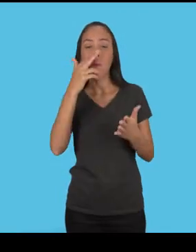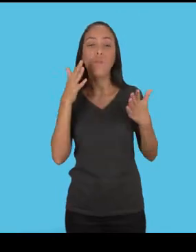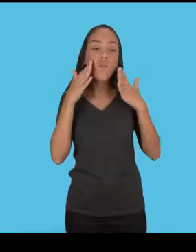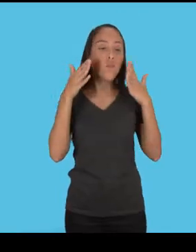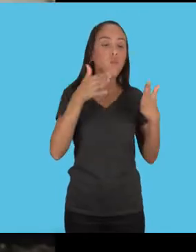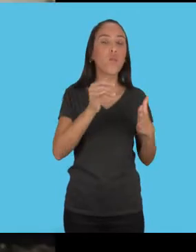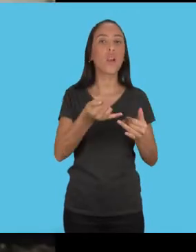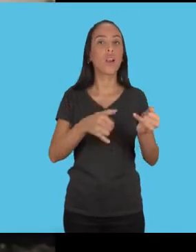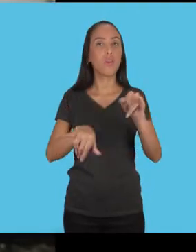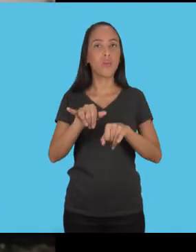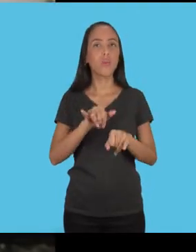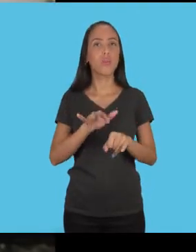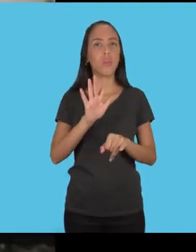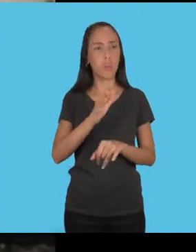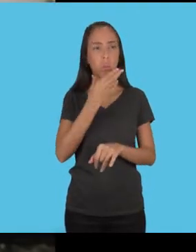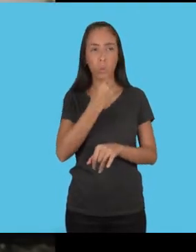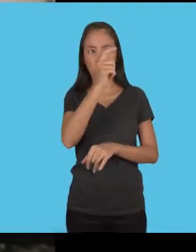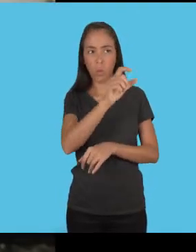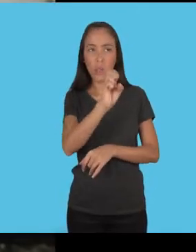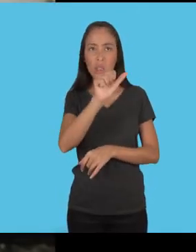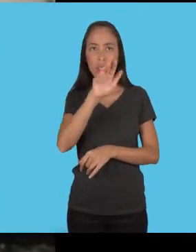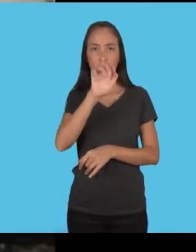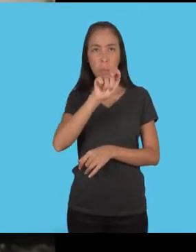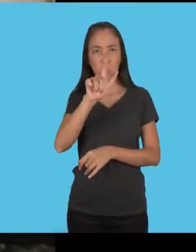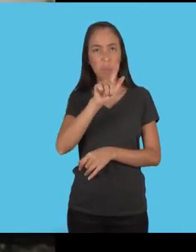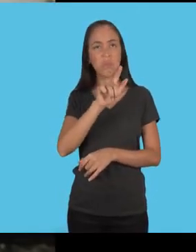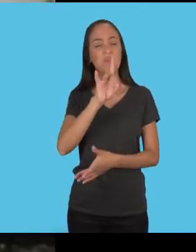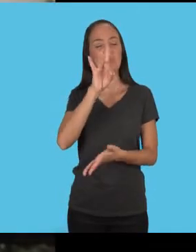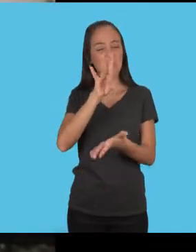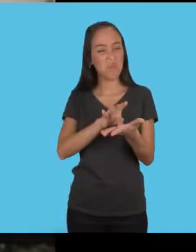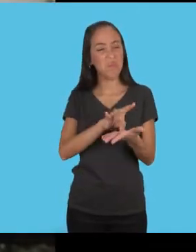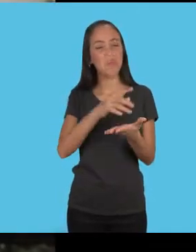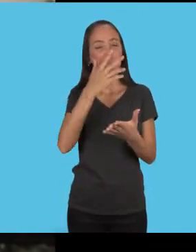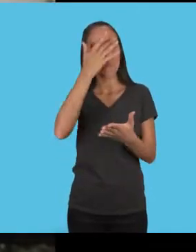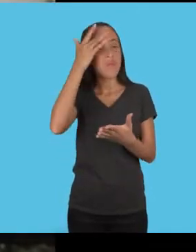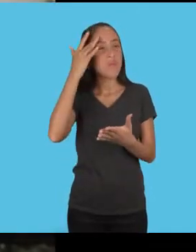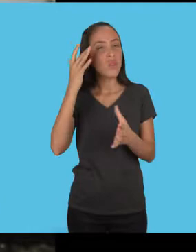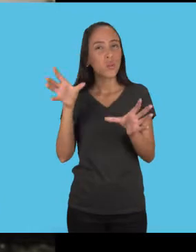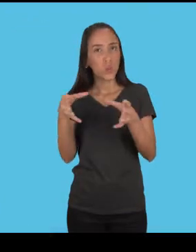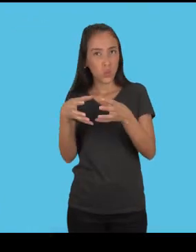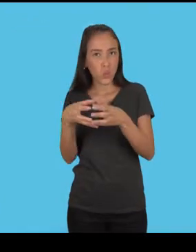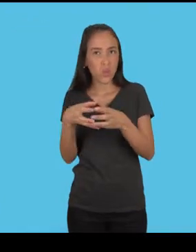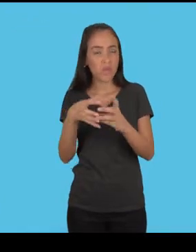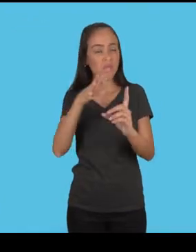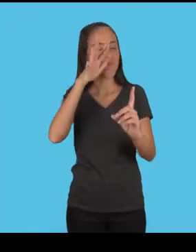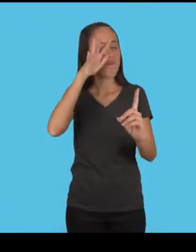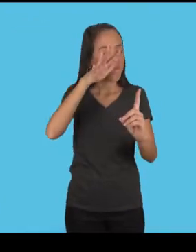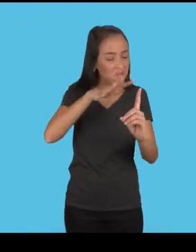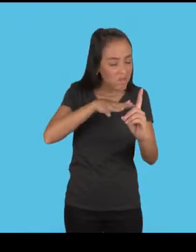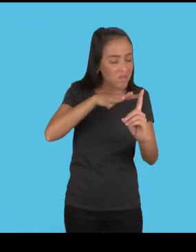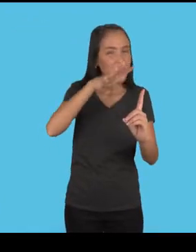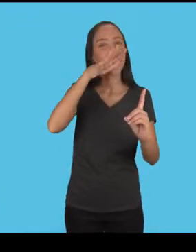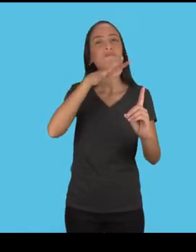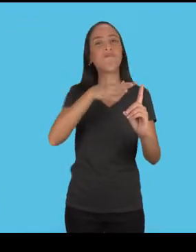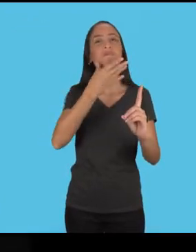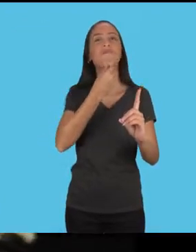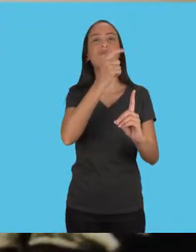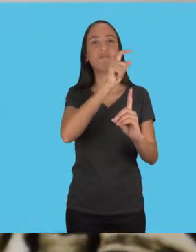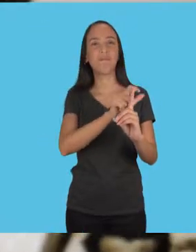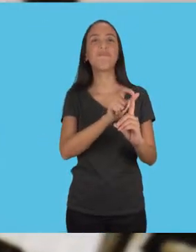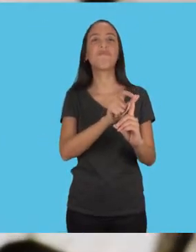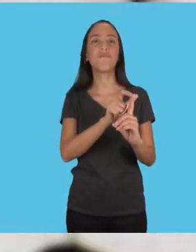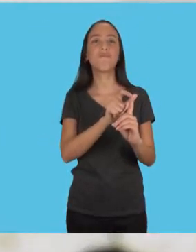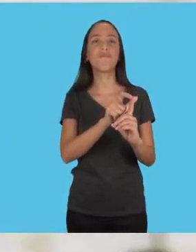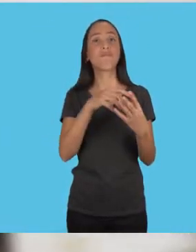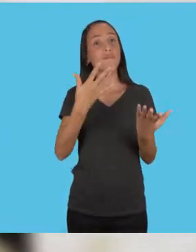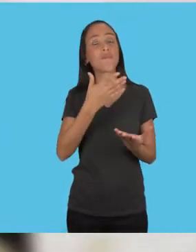laboratório. Mas o Samuel era realmente inspirador de toda a turma. E